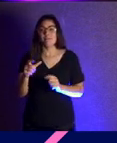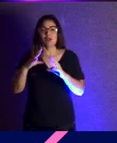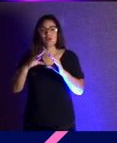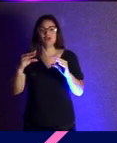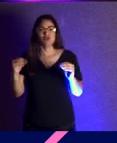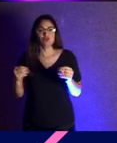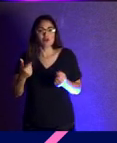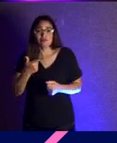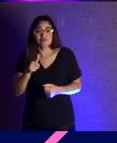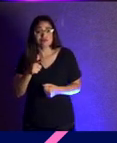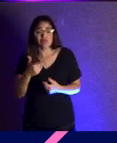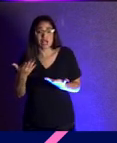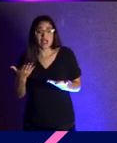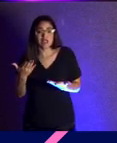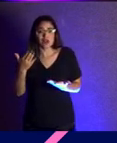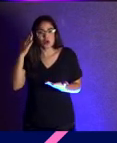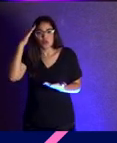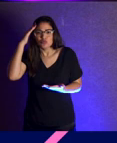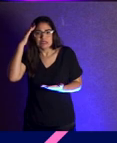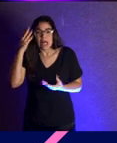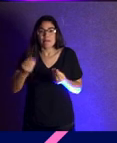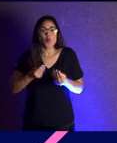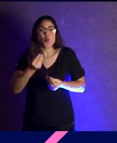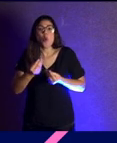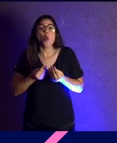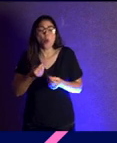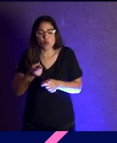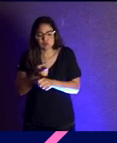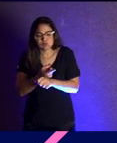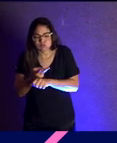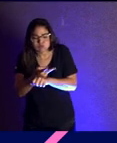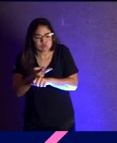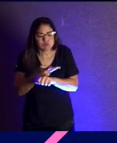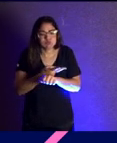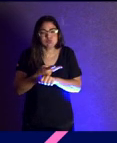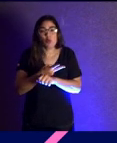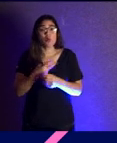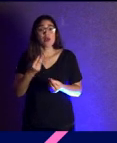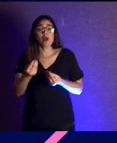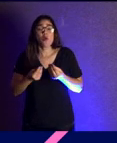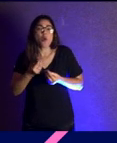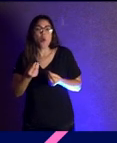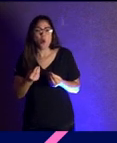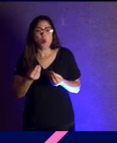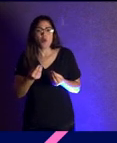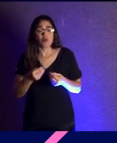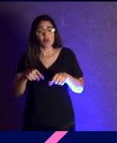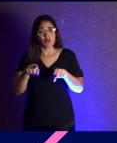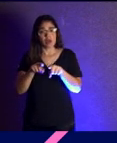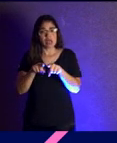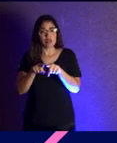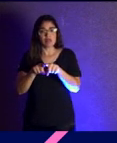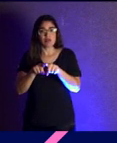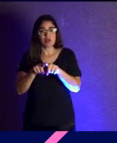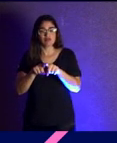são, quantas elas são, como você vai procurar quem elas são, muito menos sobre várias clandestinas.